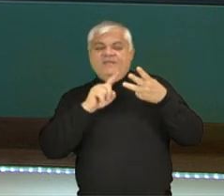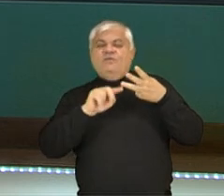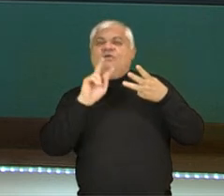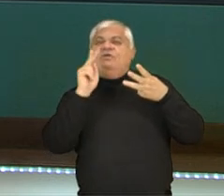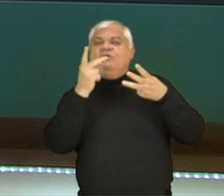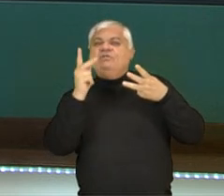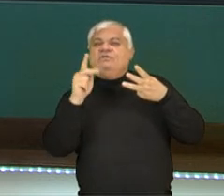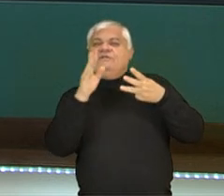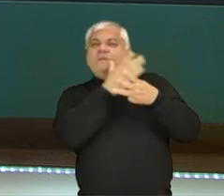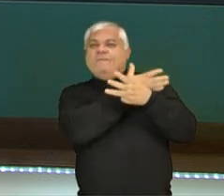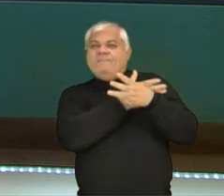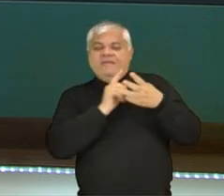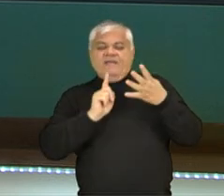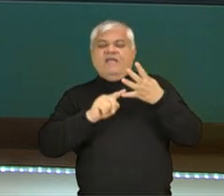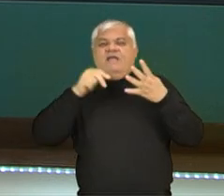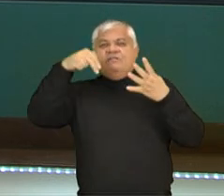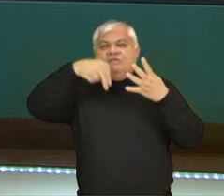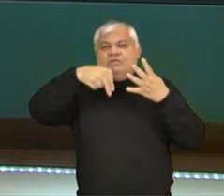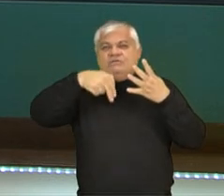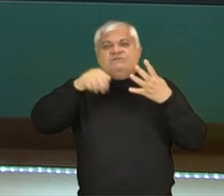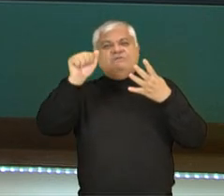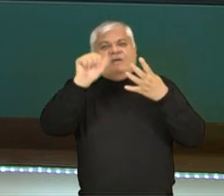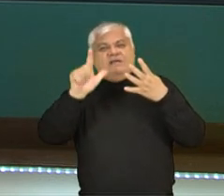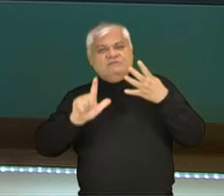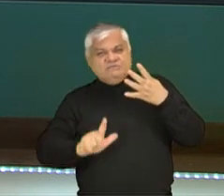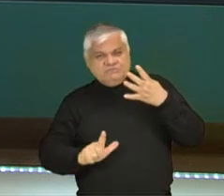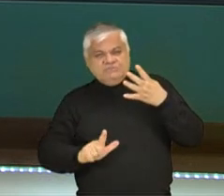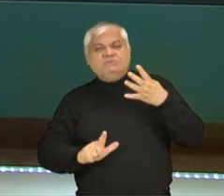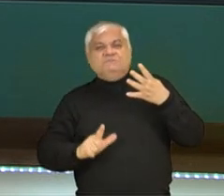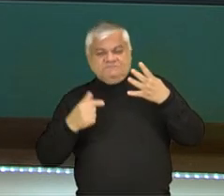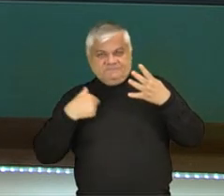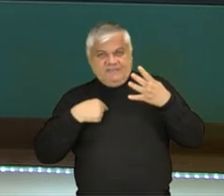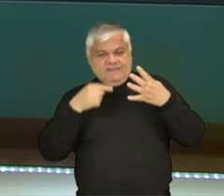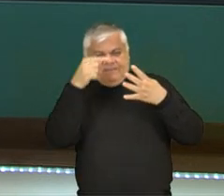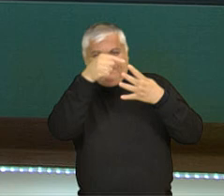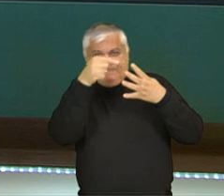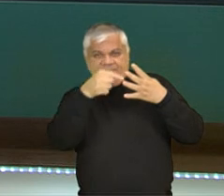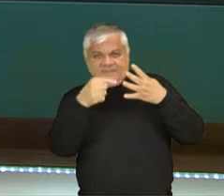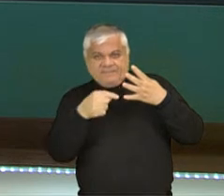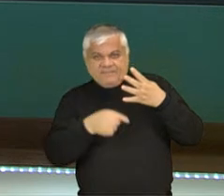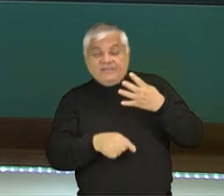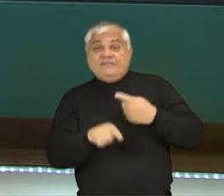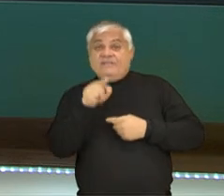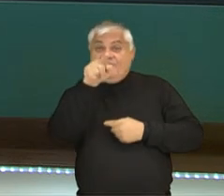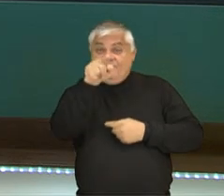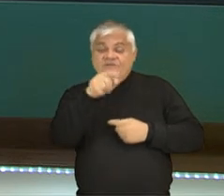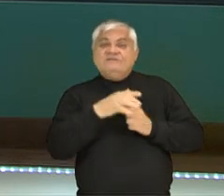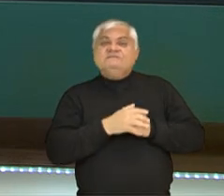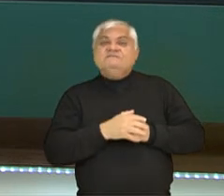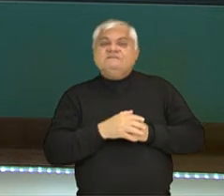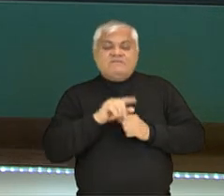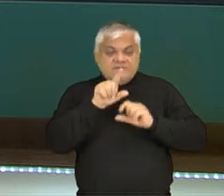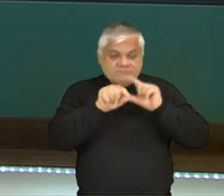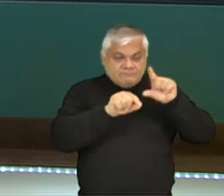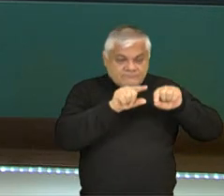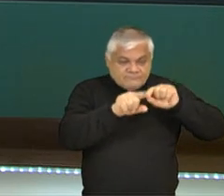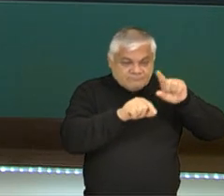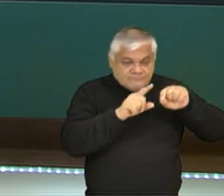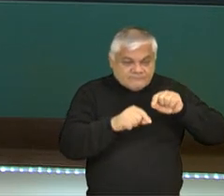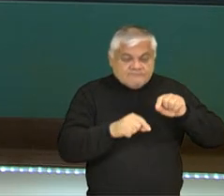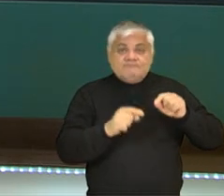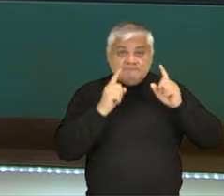branca, nitrogênio azul, então nós temos essas cores padronizadas aí. Você pode